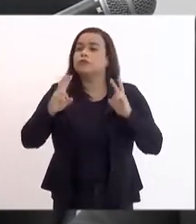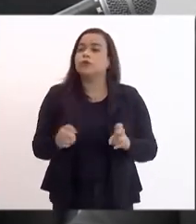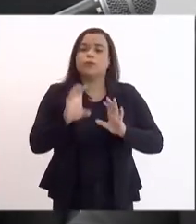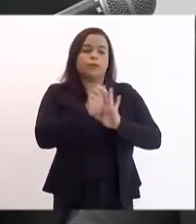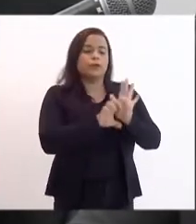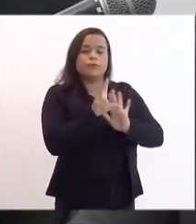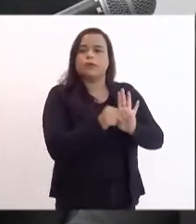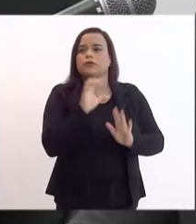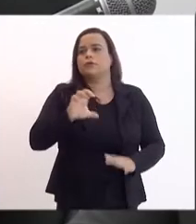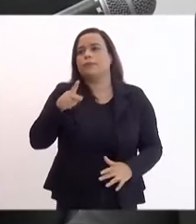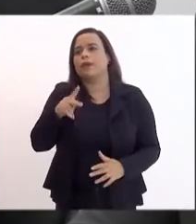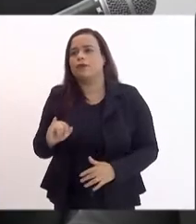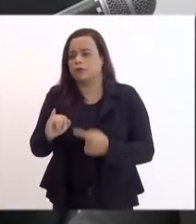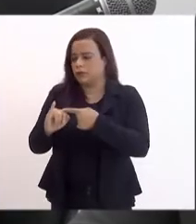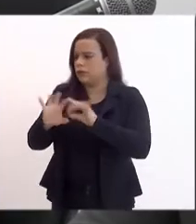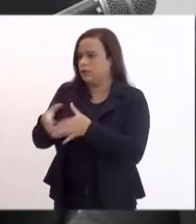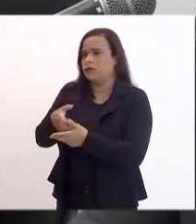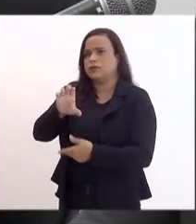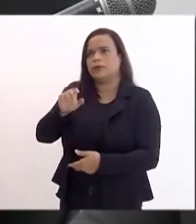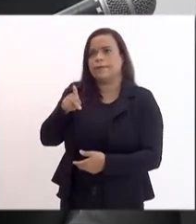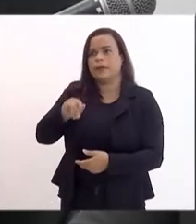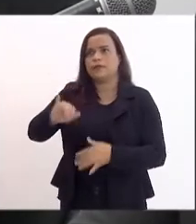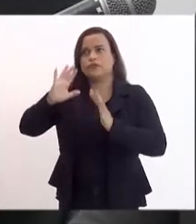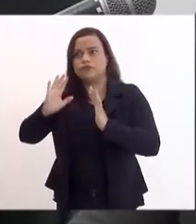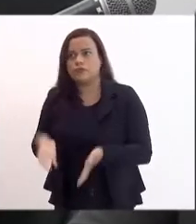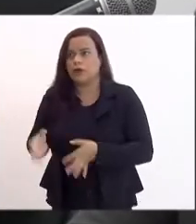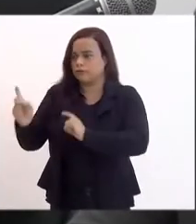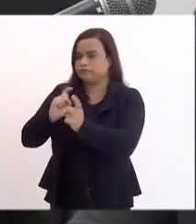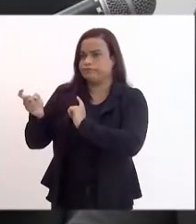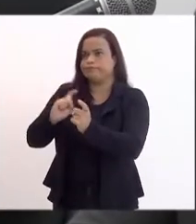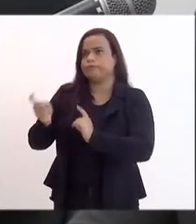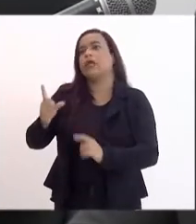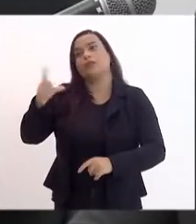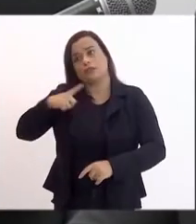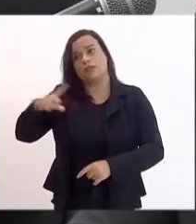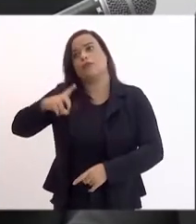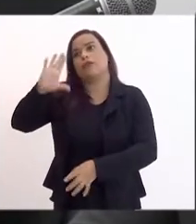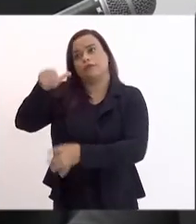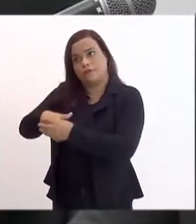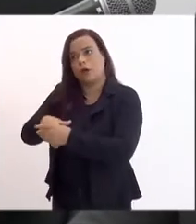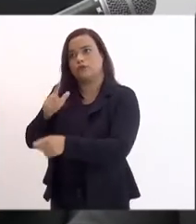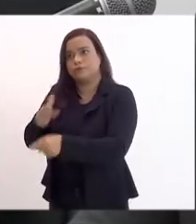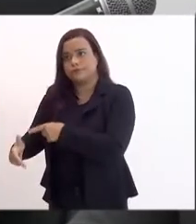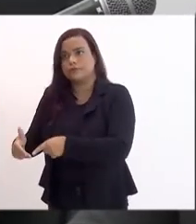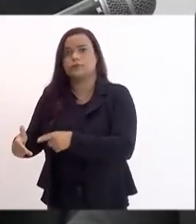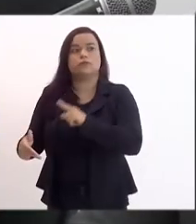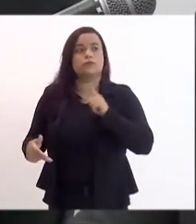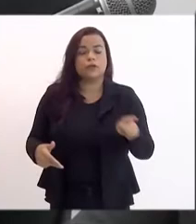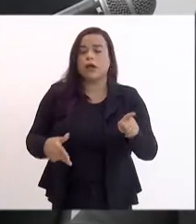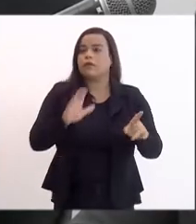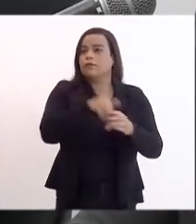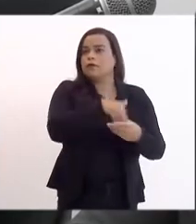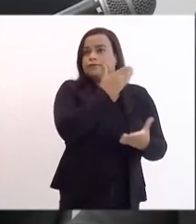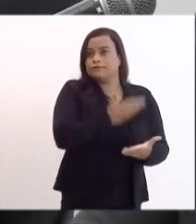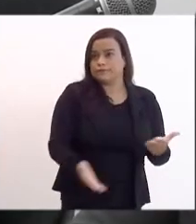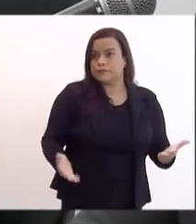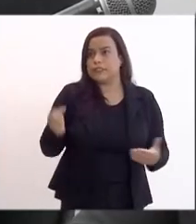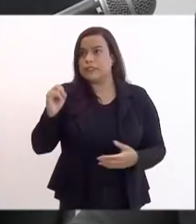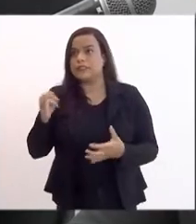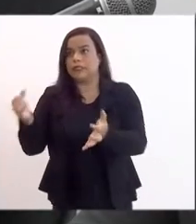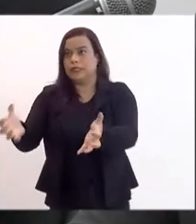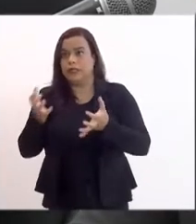reuniu, fez uma reunião, tem voto vencedor e voto vencido. E, por essa razão, caso queira o voto